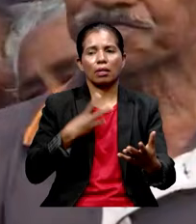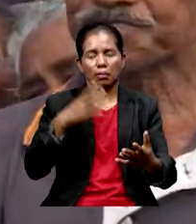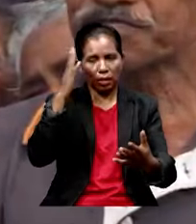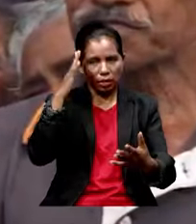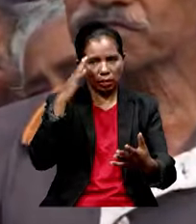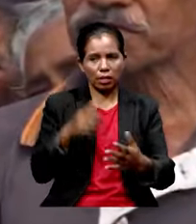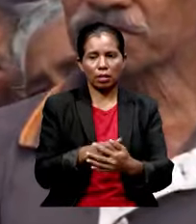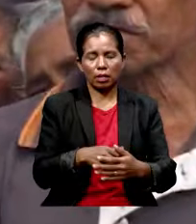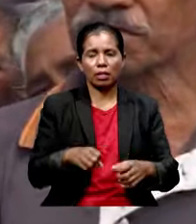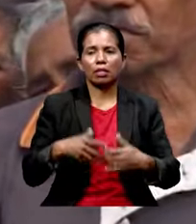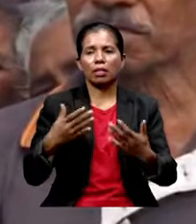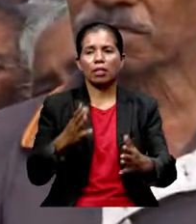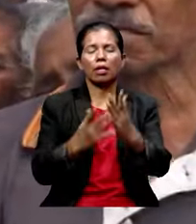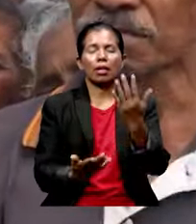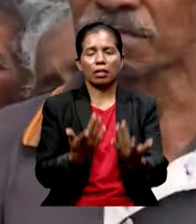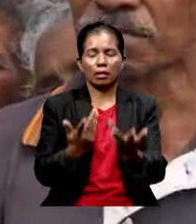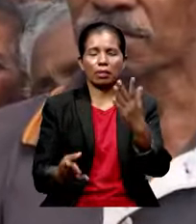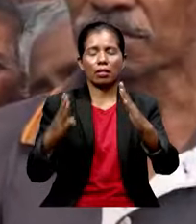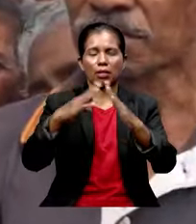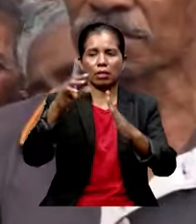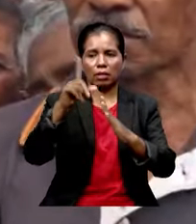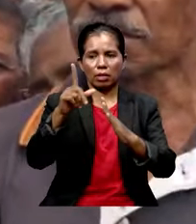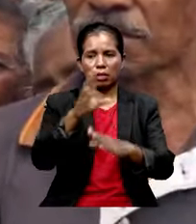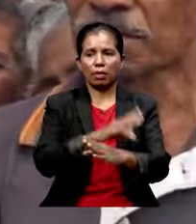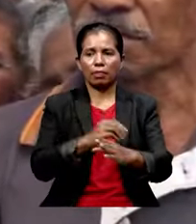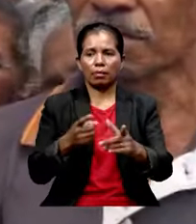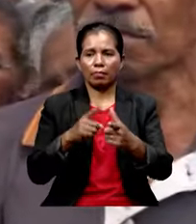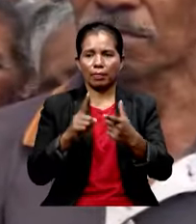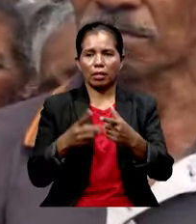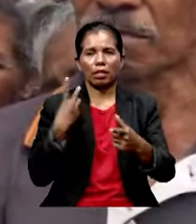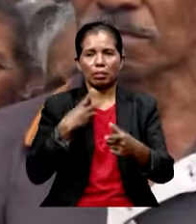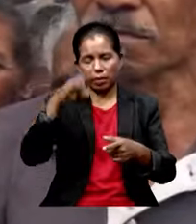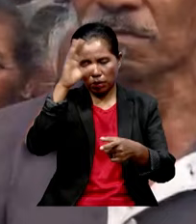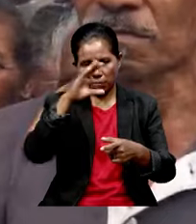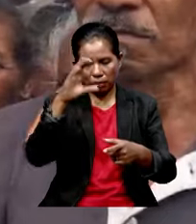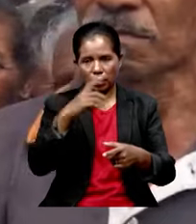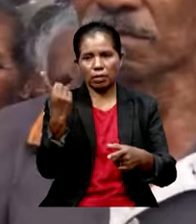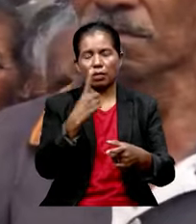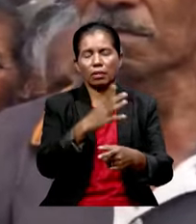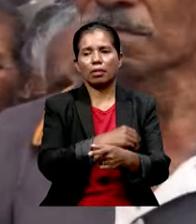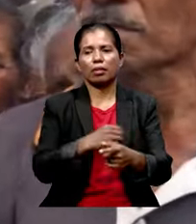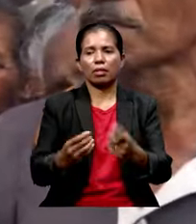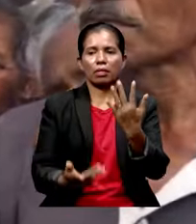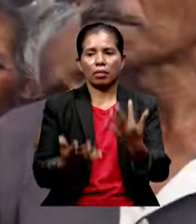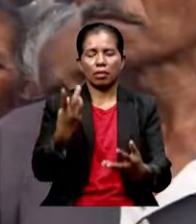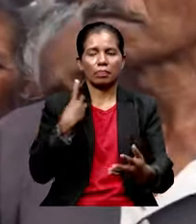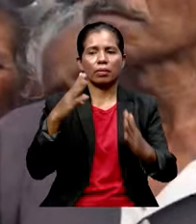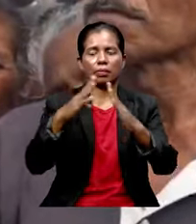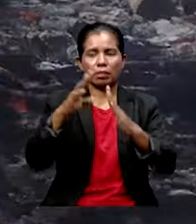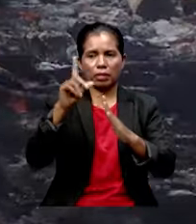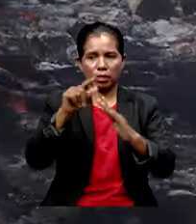filha, Lili, o exame que a minha filha, força da natureza, quer dizer que a minha filha busca a sua infarto se a minha